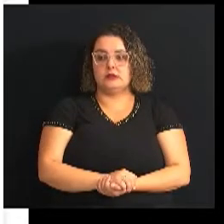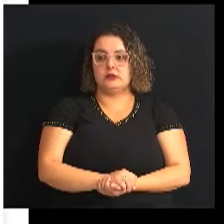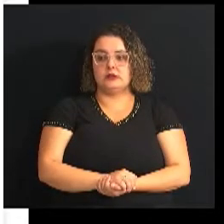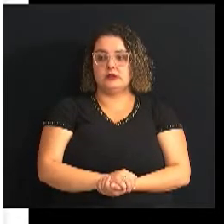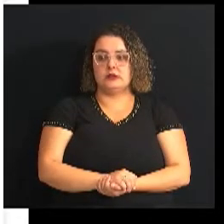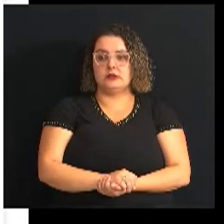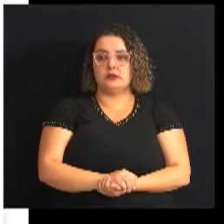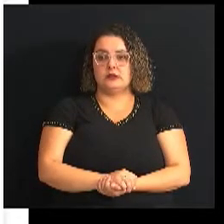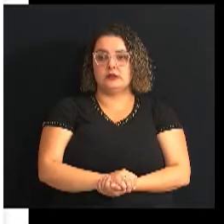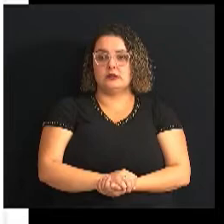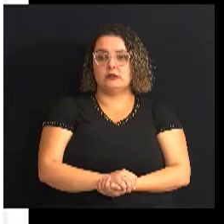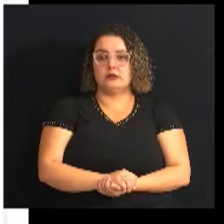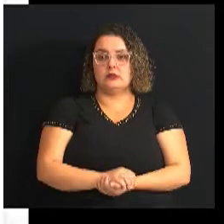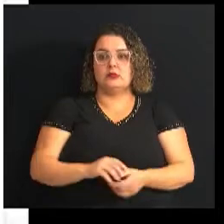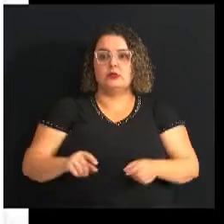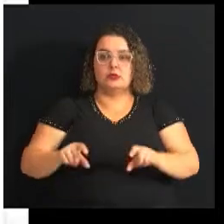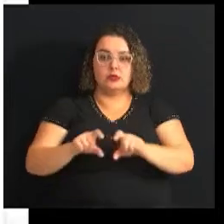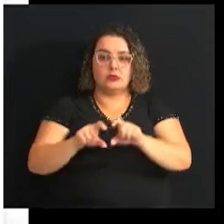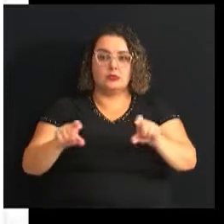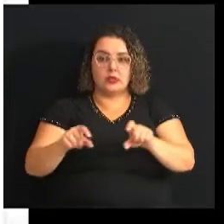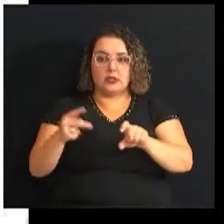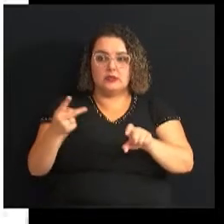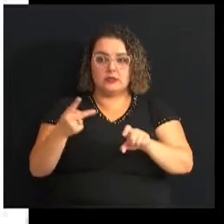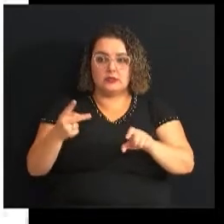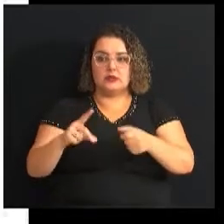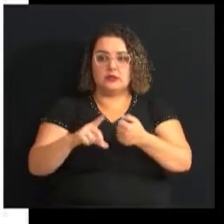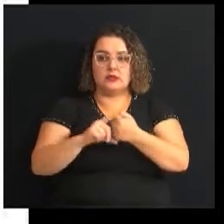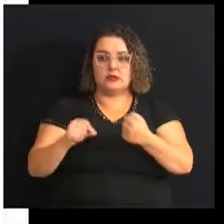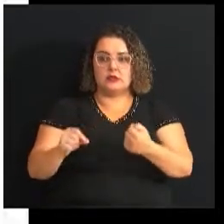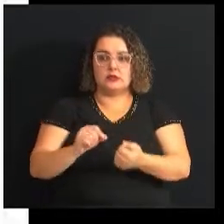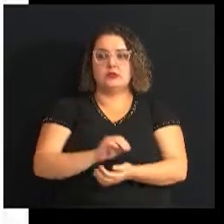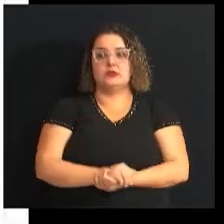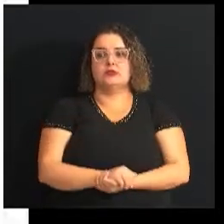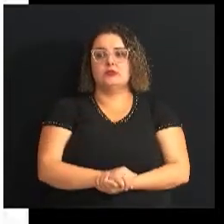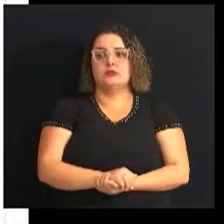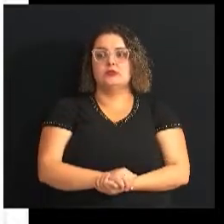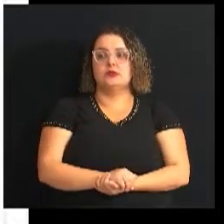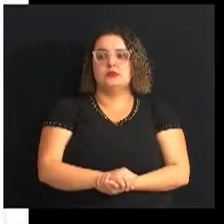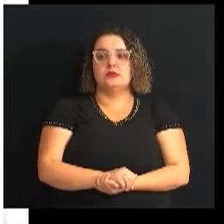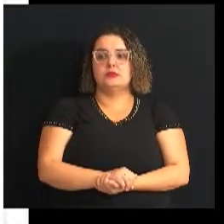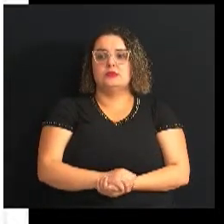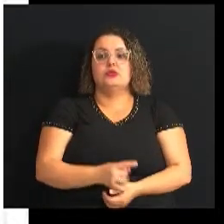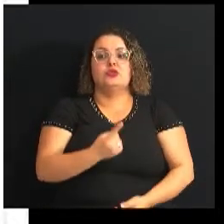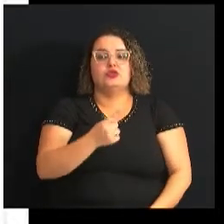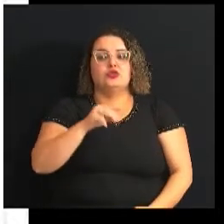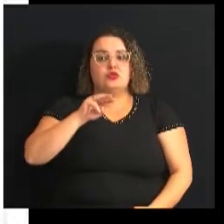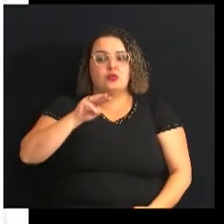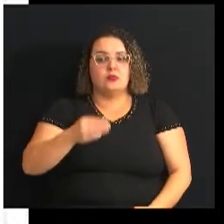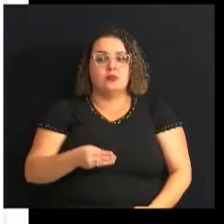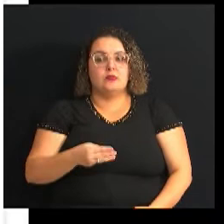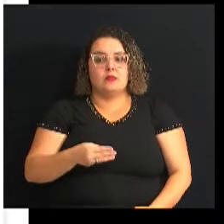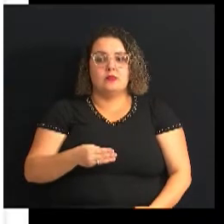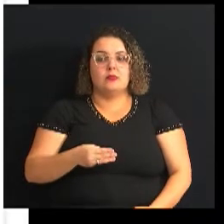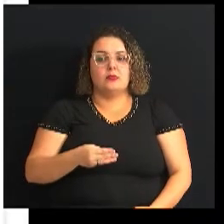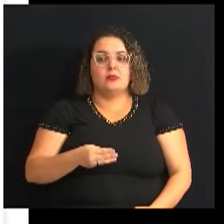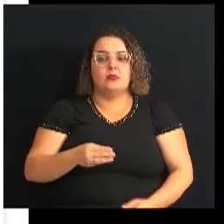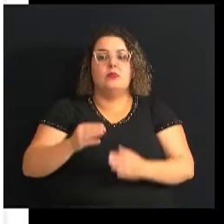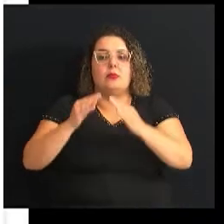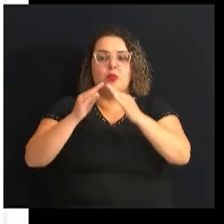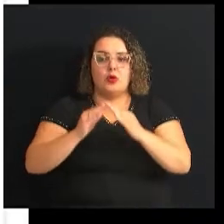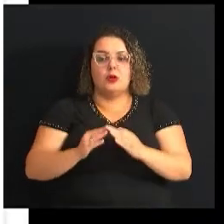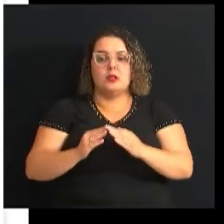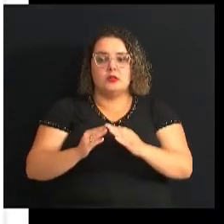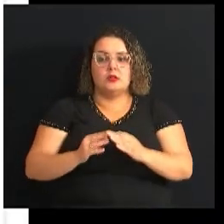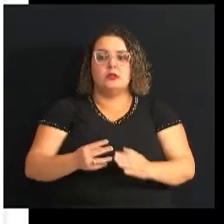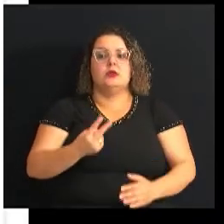na verdade, do parágrafo 2º desse artigo, olha, a partir de 1.001.000 moradores e